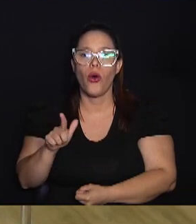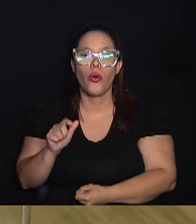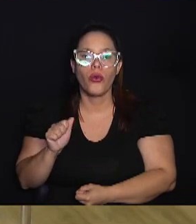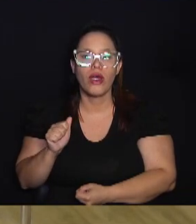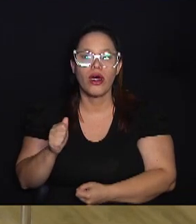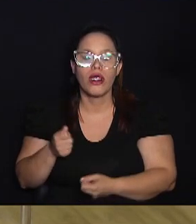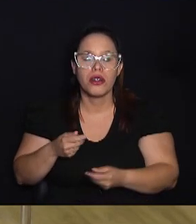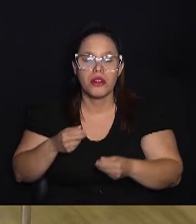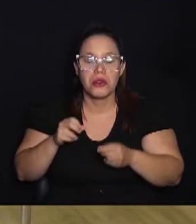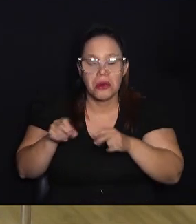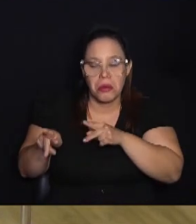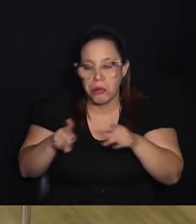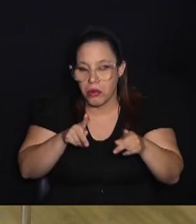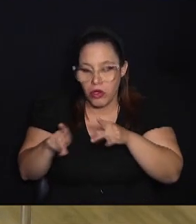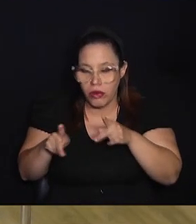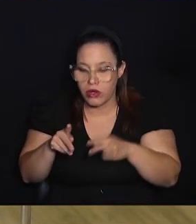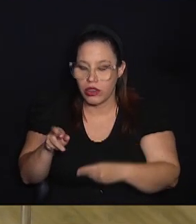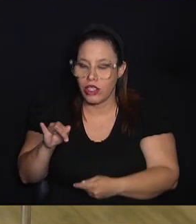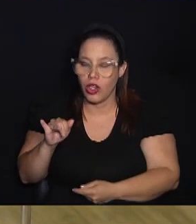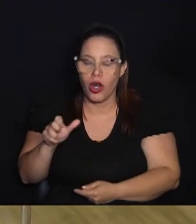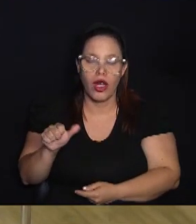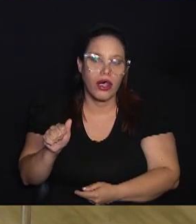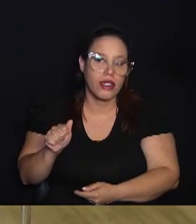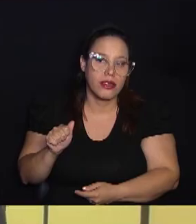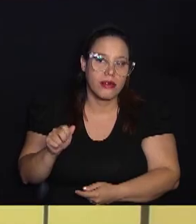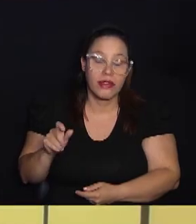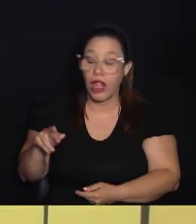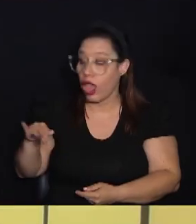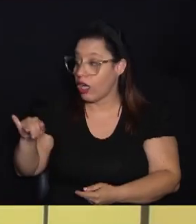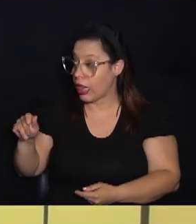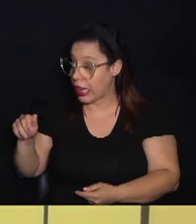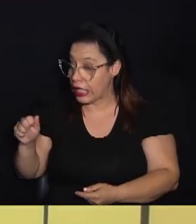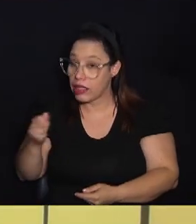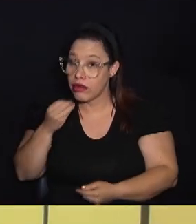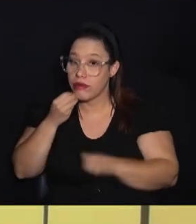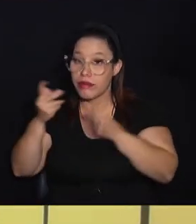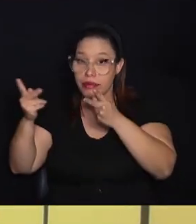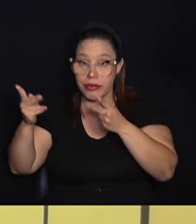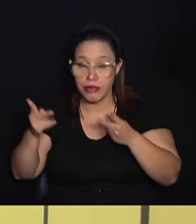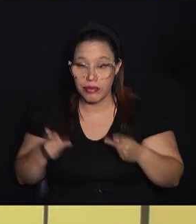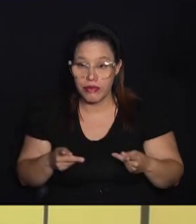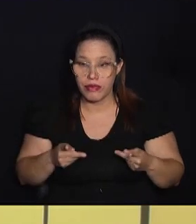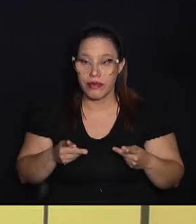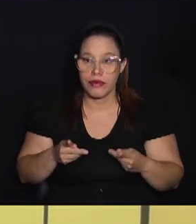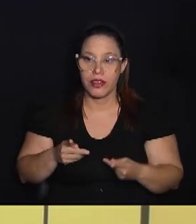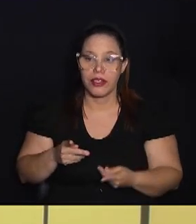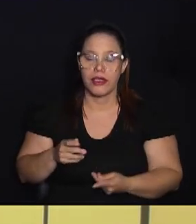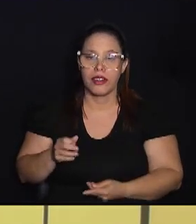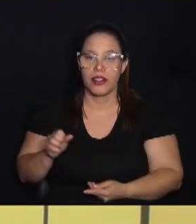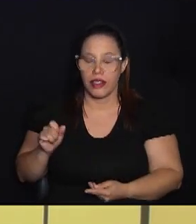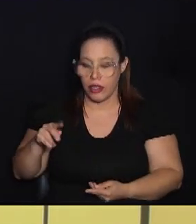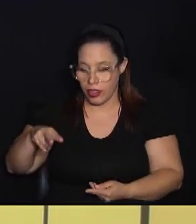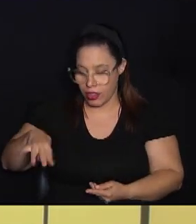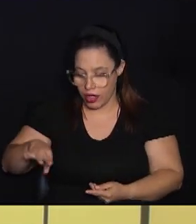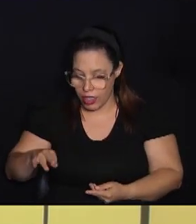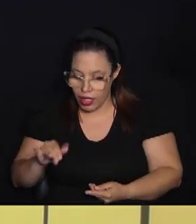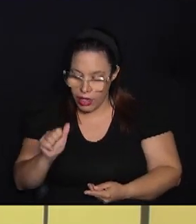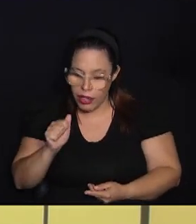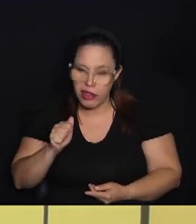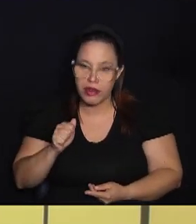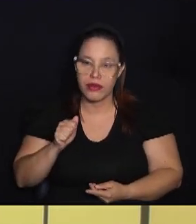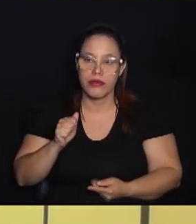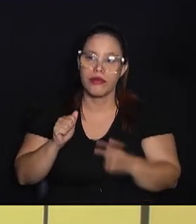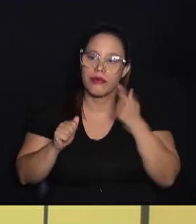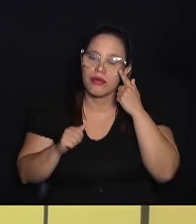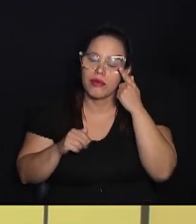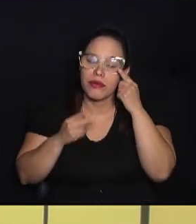yoga Andreia muito boa tarde para você seja bem-vindo Andreia de Vasconcelos Gonçalves é isso obrigada pela